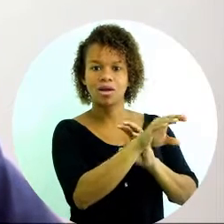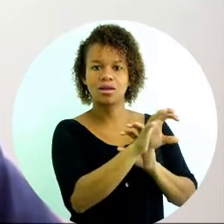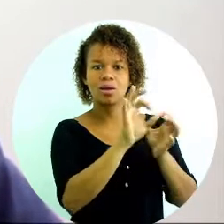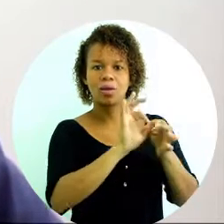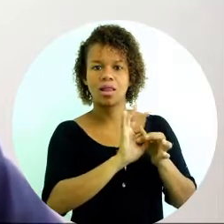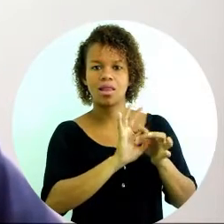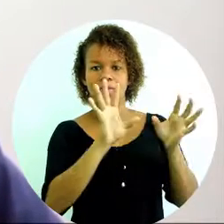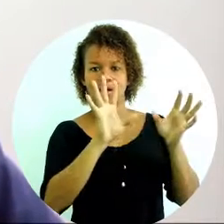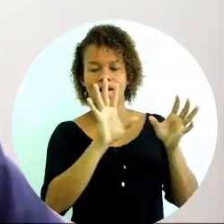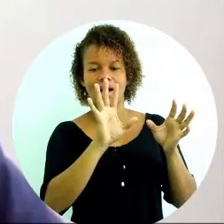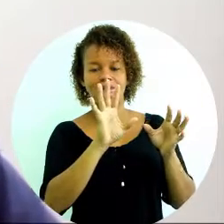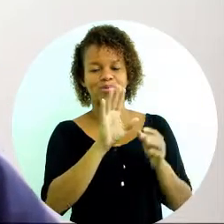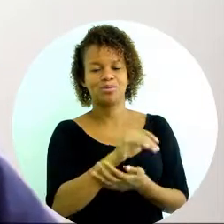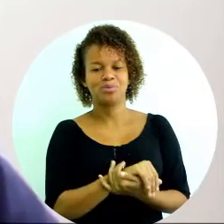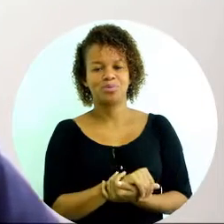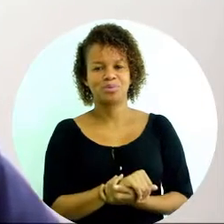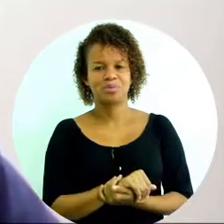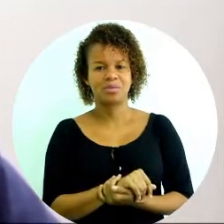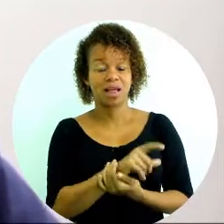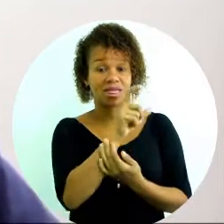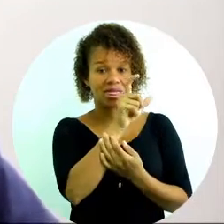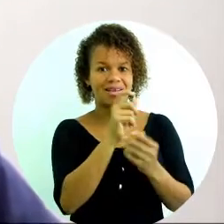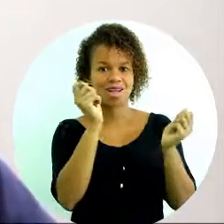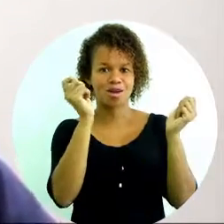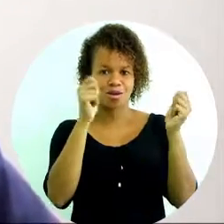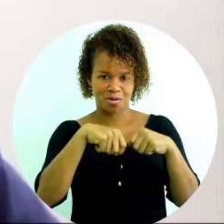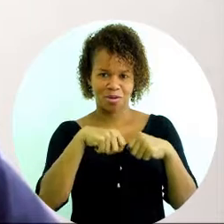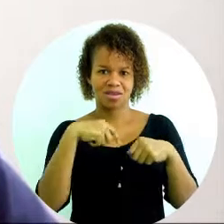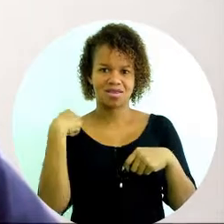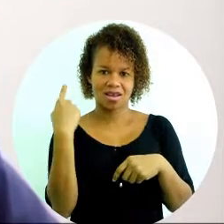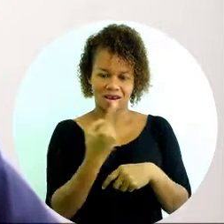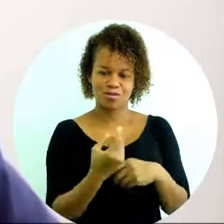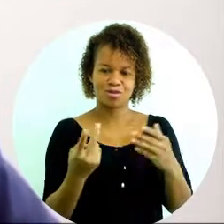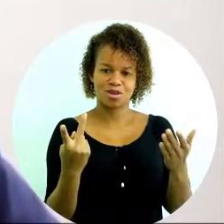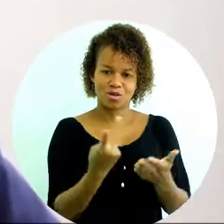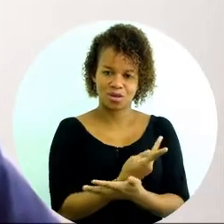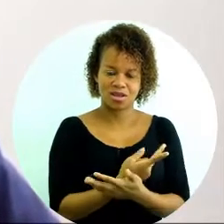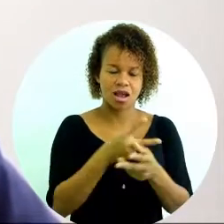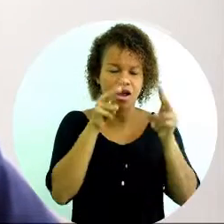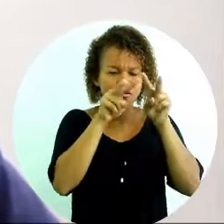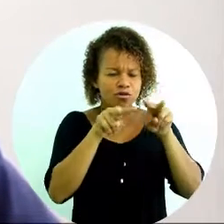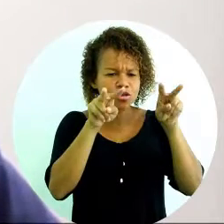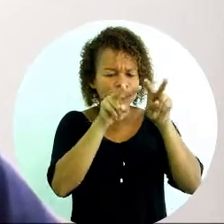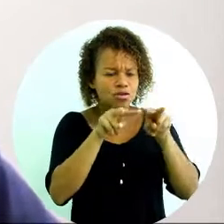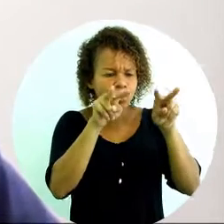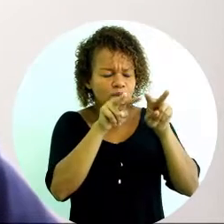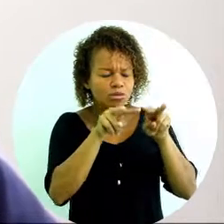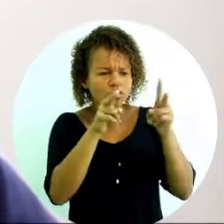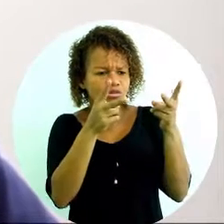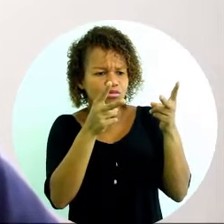de educação liberal burguês. Nessa competência, iremos